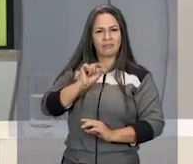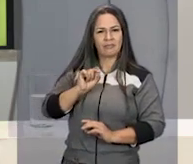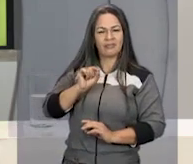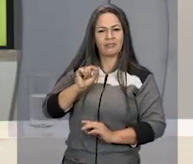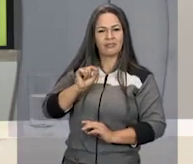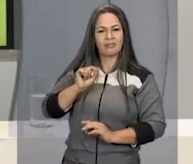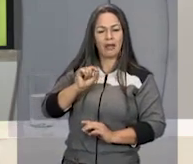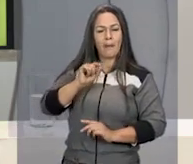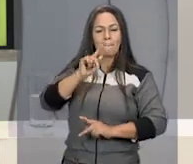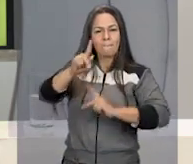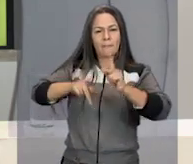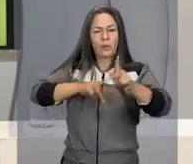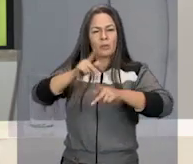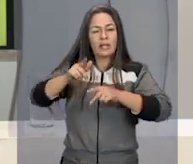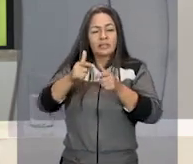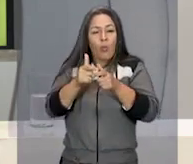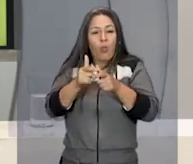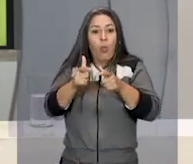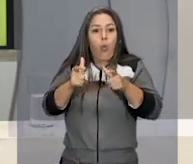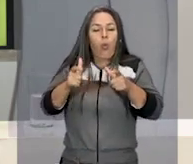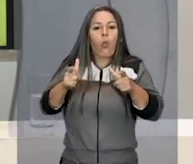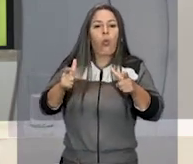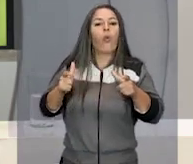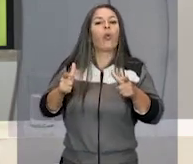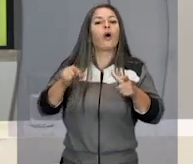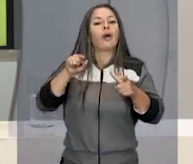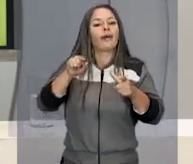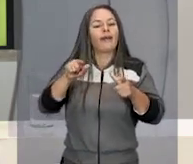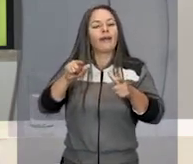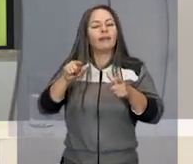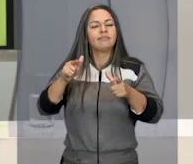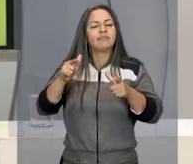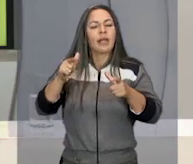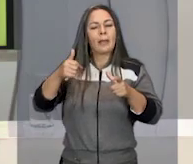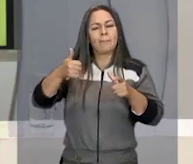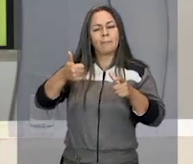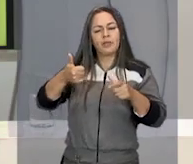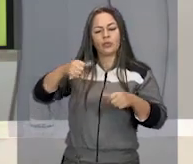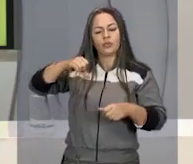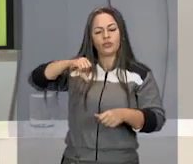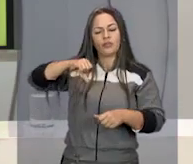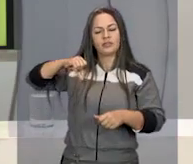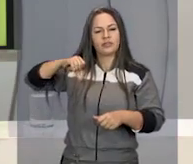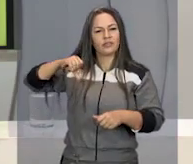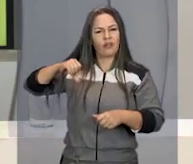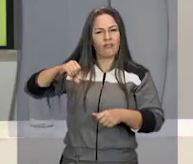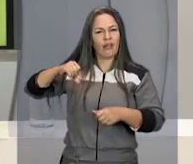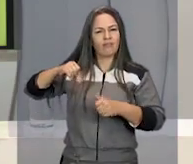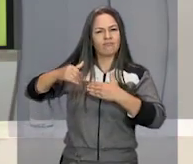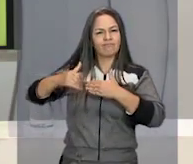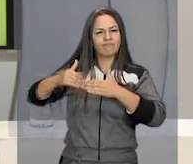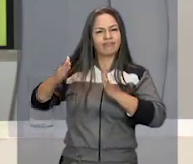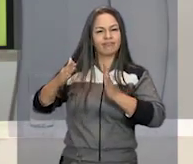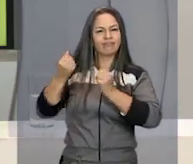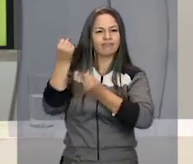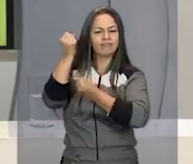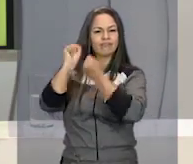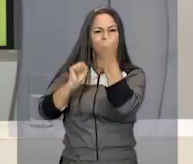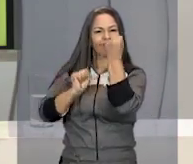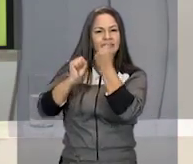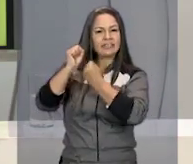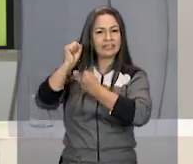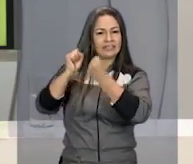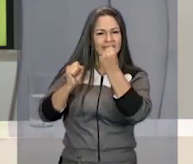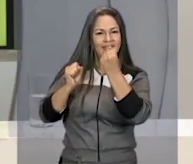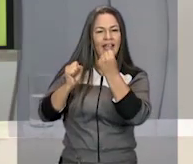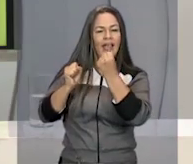e o processo de industrialização que a China começou a passar em 1990, no momento que ela transicionava do socialismo